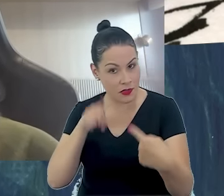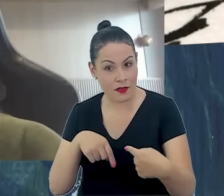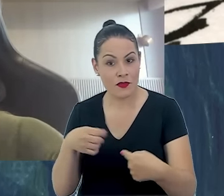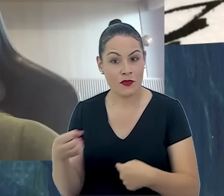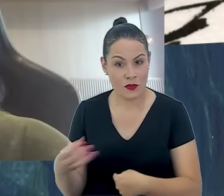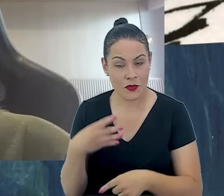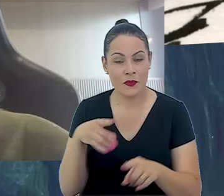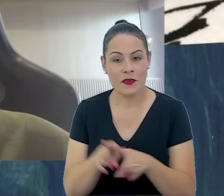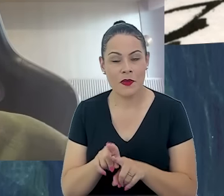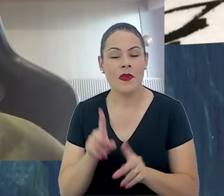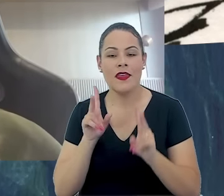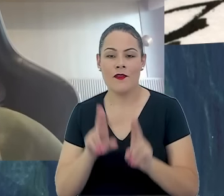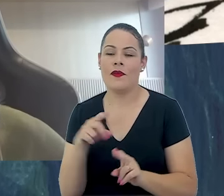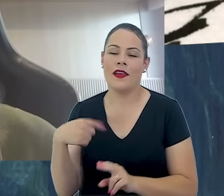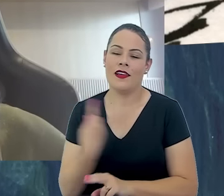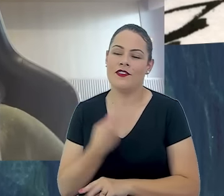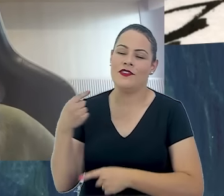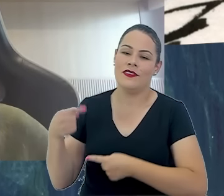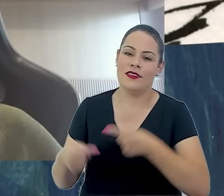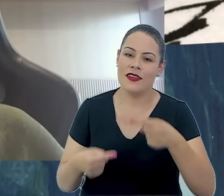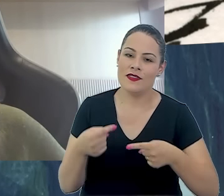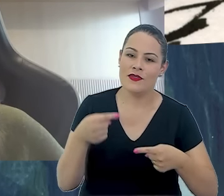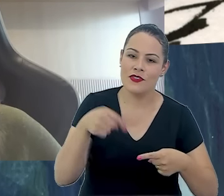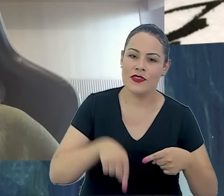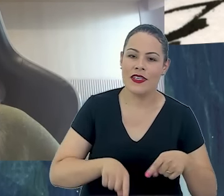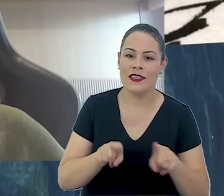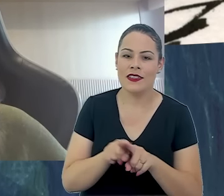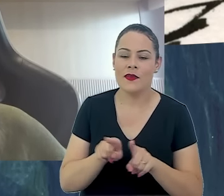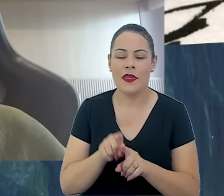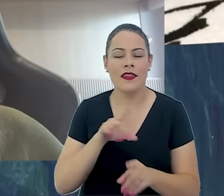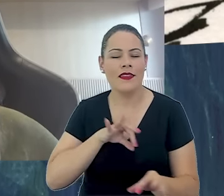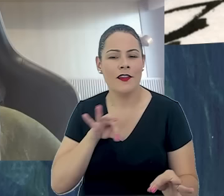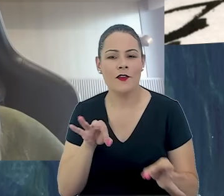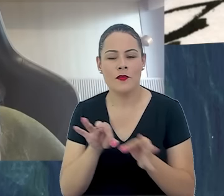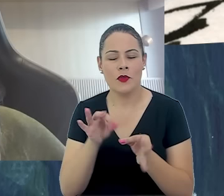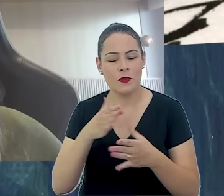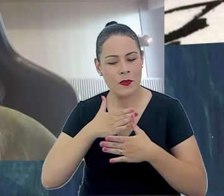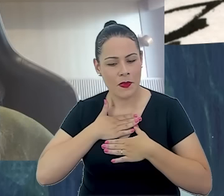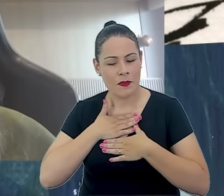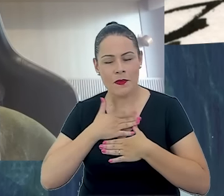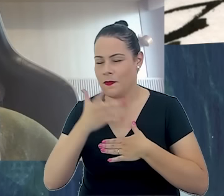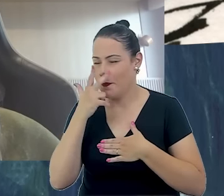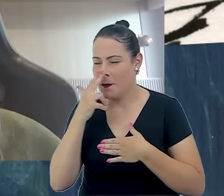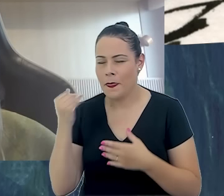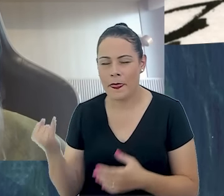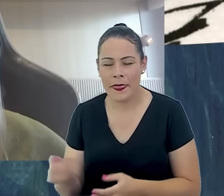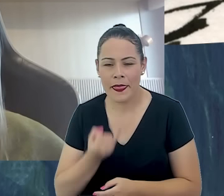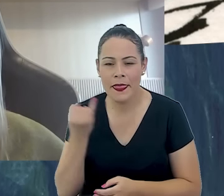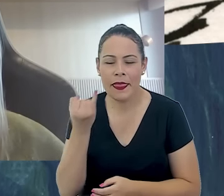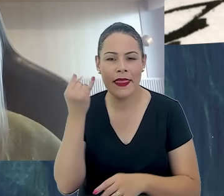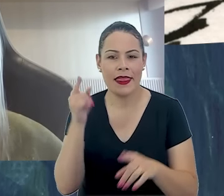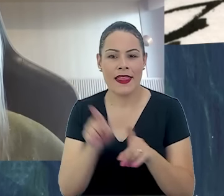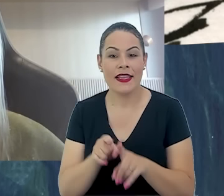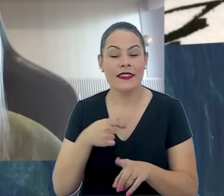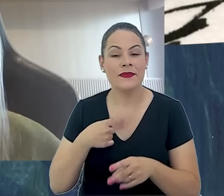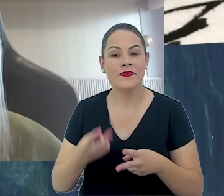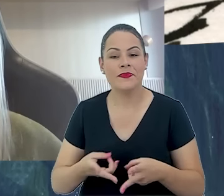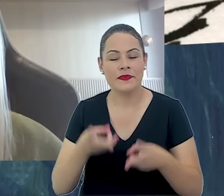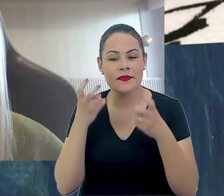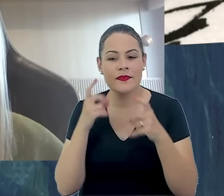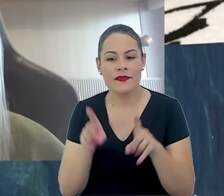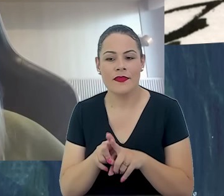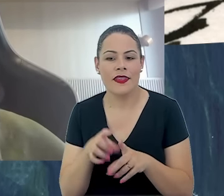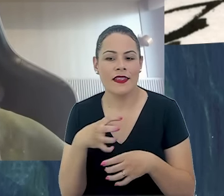ou desafios, como a gente está discutindo aqui, e é um ponto que, para mim, assim, é muito importante, e eu